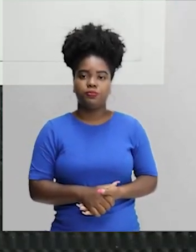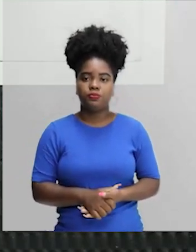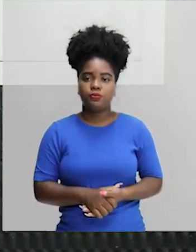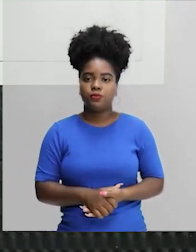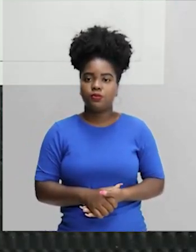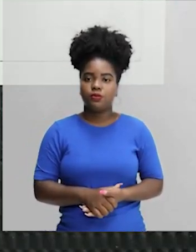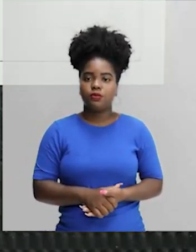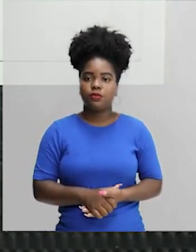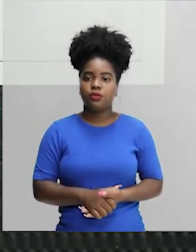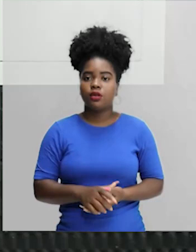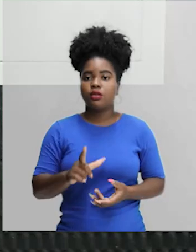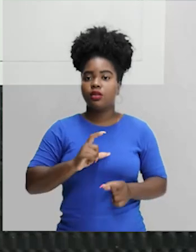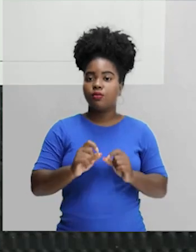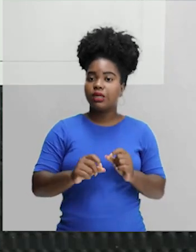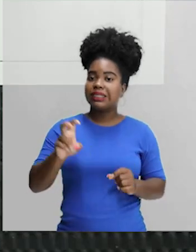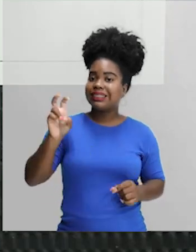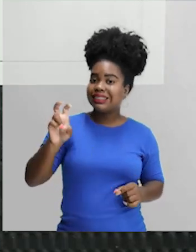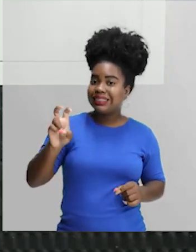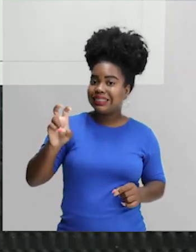seja, você vai ter 5A,